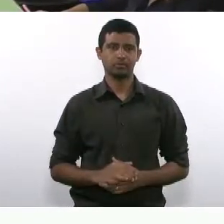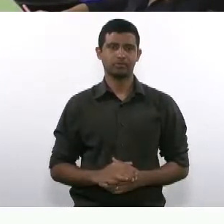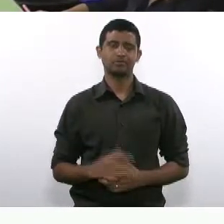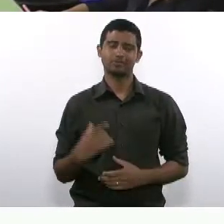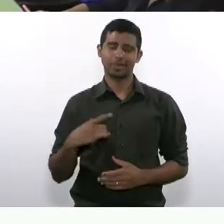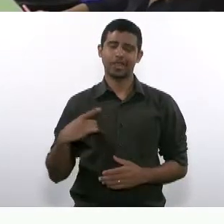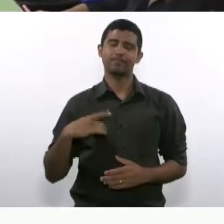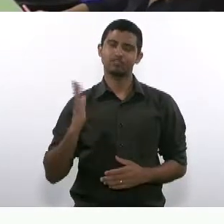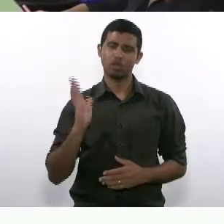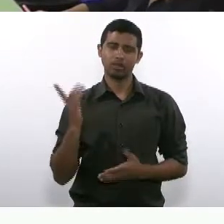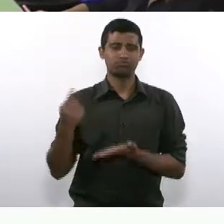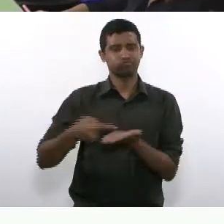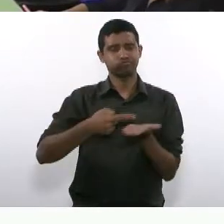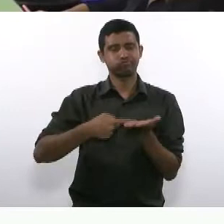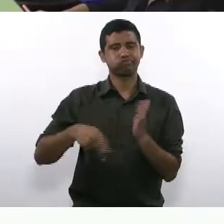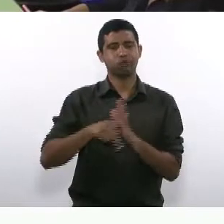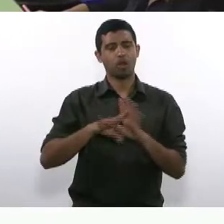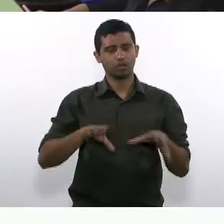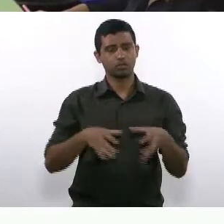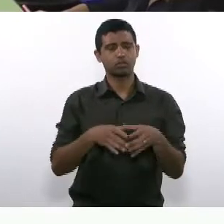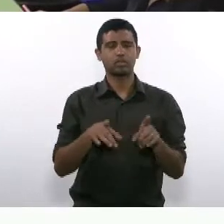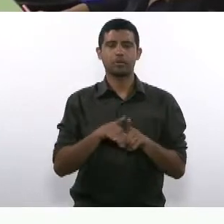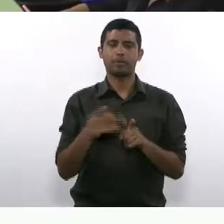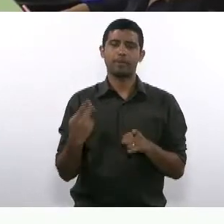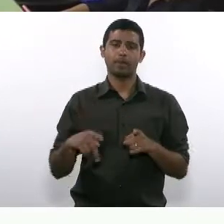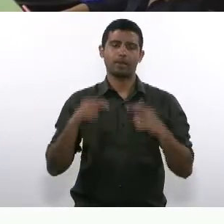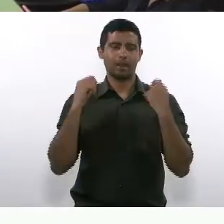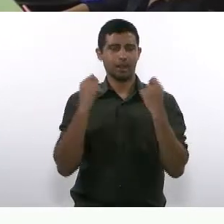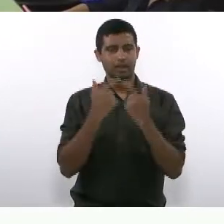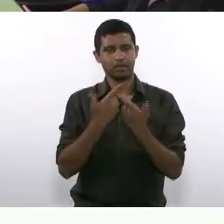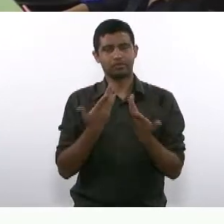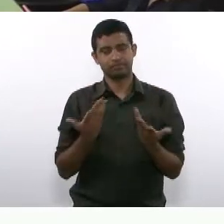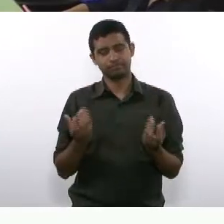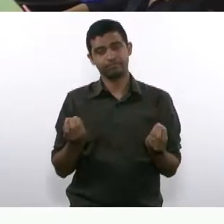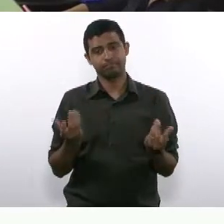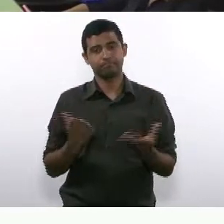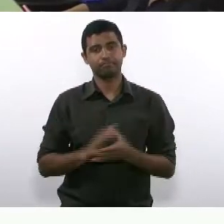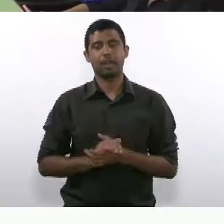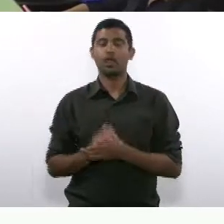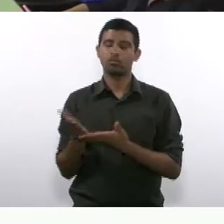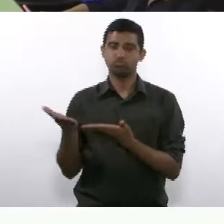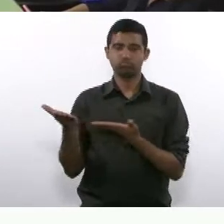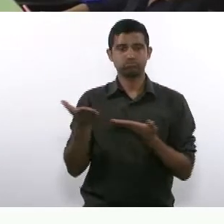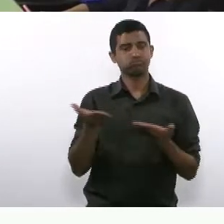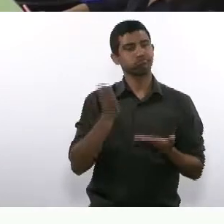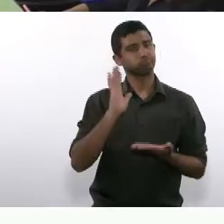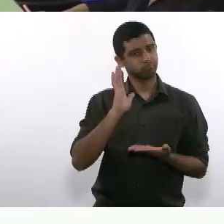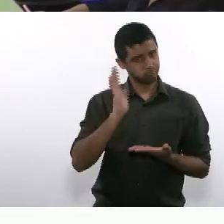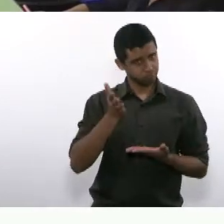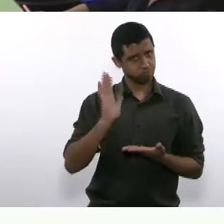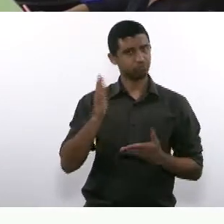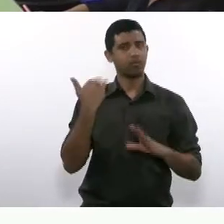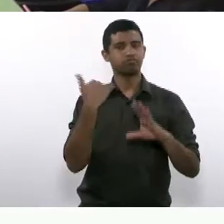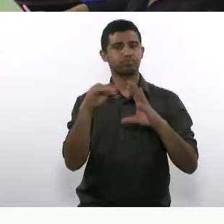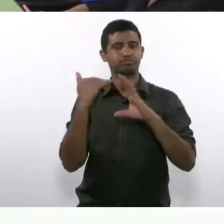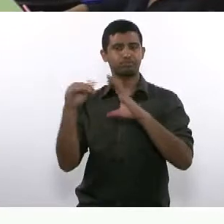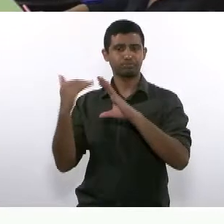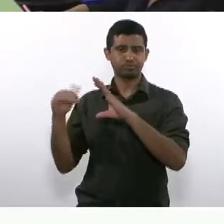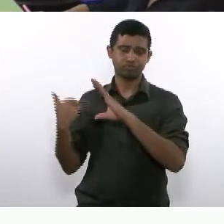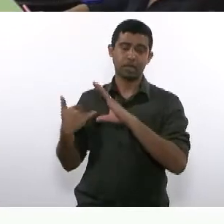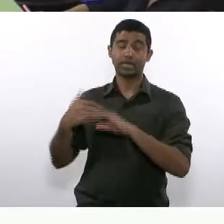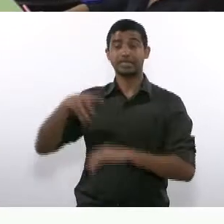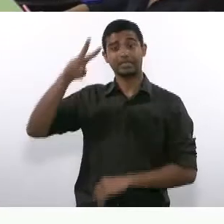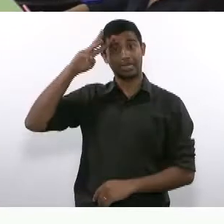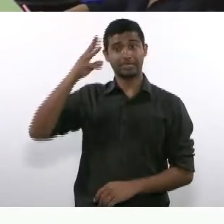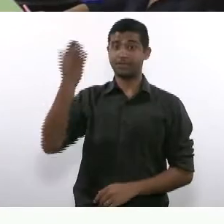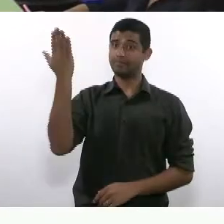agendas aqui da comissão e também da casa. Mas, não obstante ao convite ter sido regularmente enviado desde terça-feira